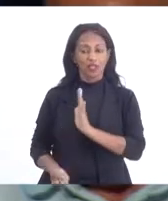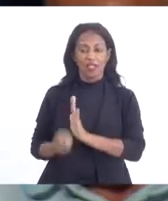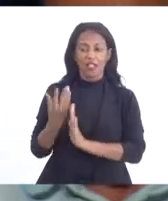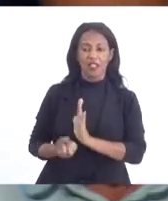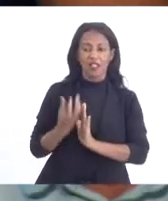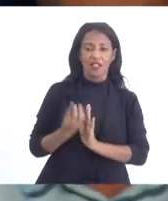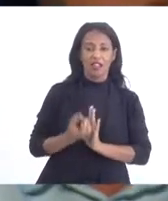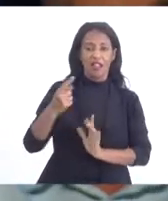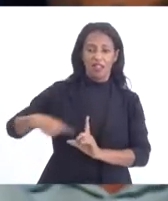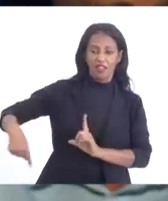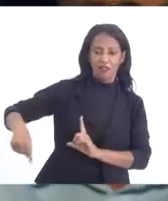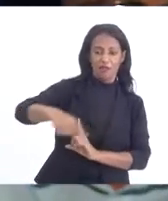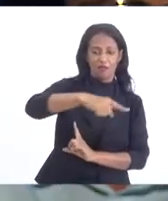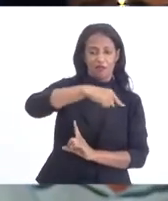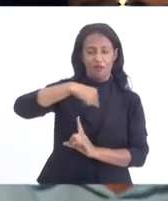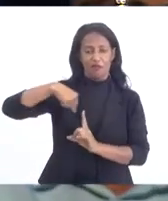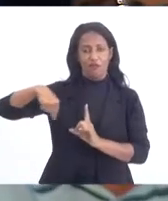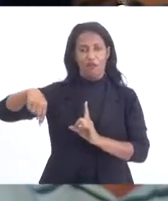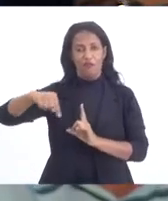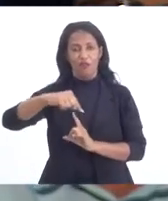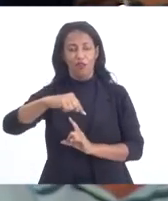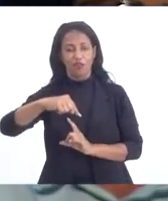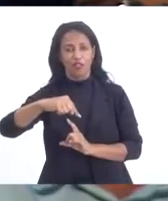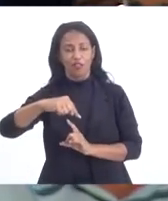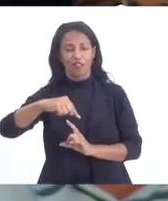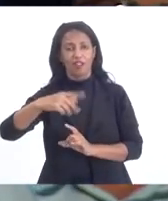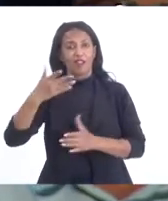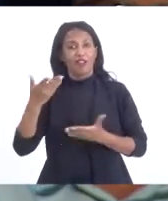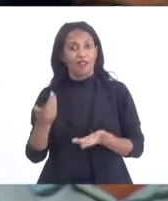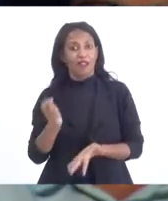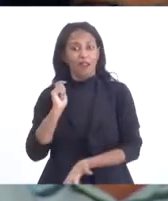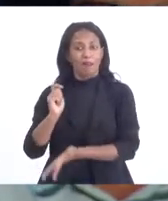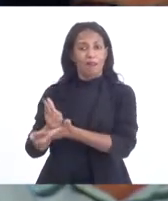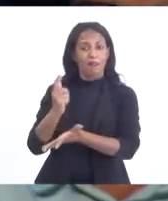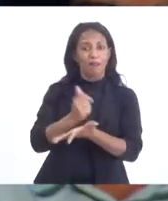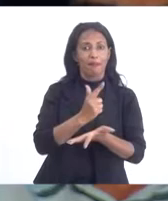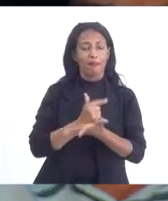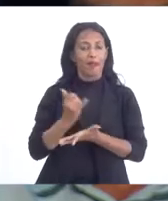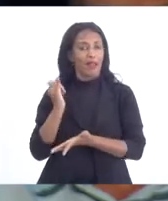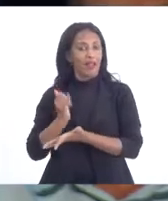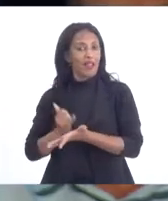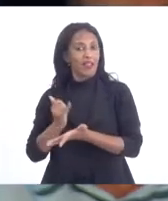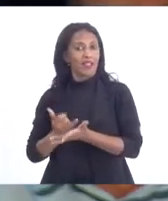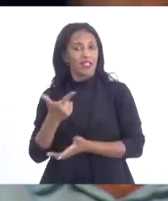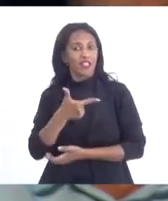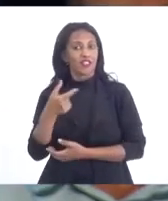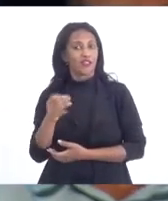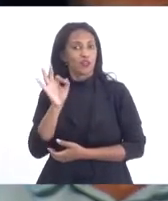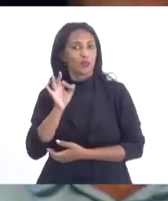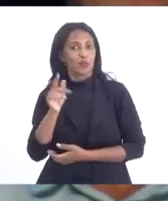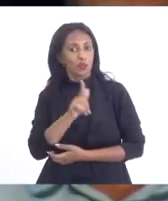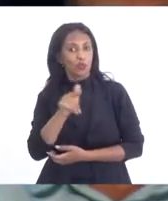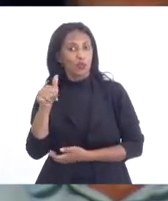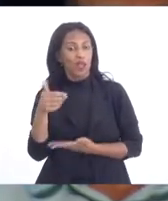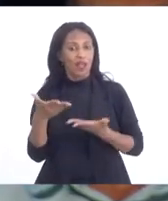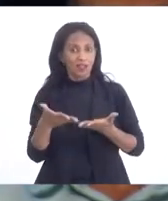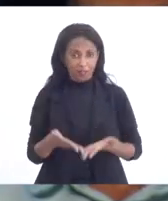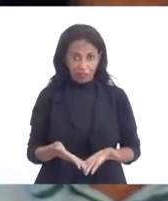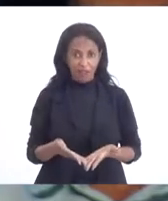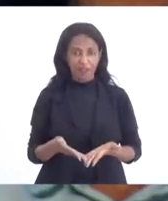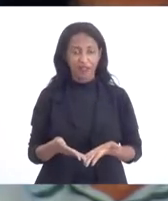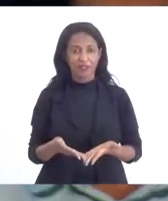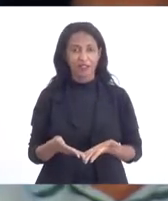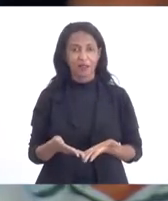à volta do Noroeste Fluminense vai pagar esse ICMS dos 20% do gás?